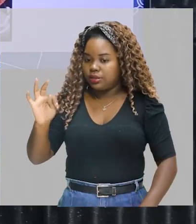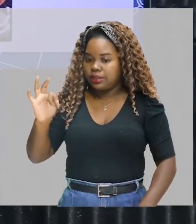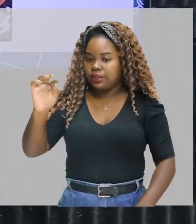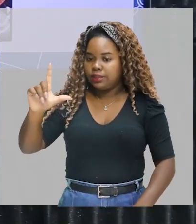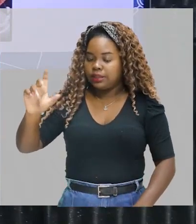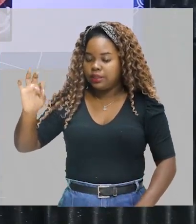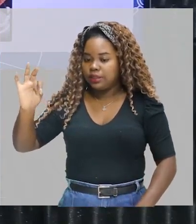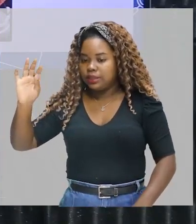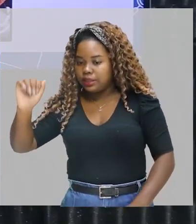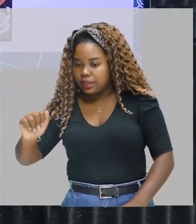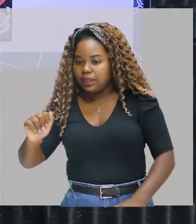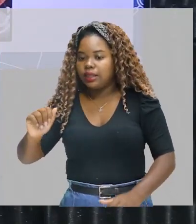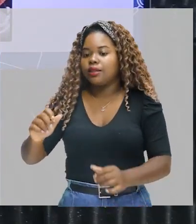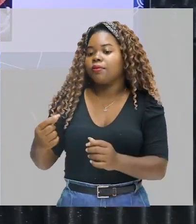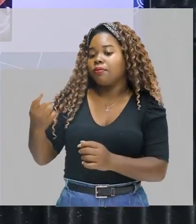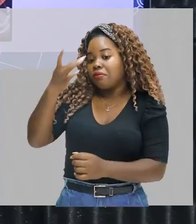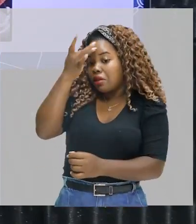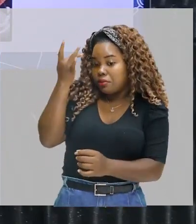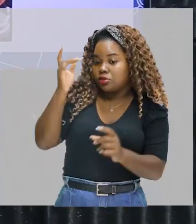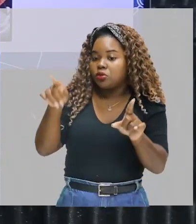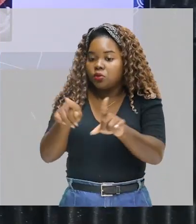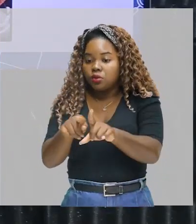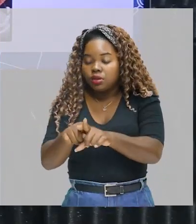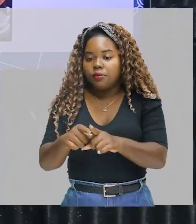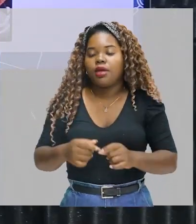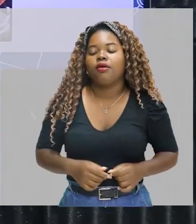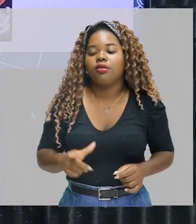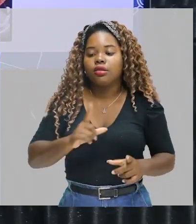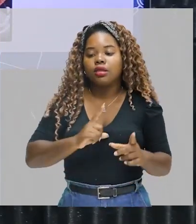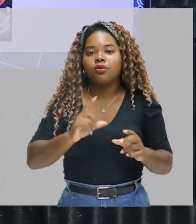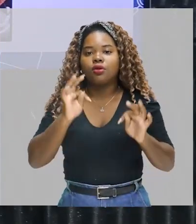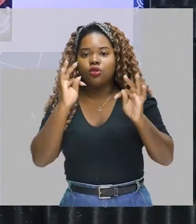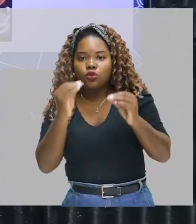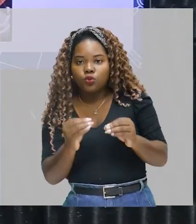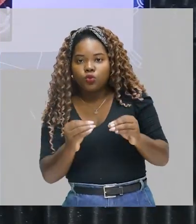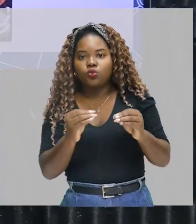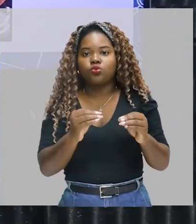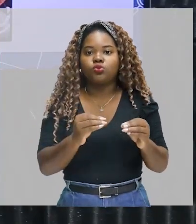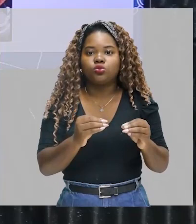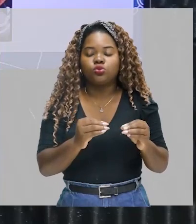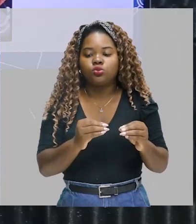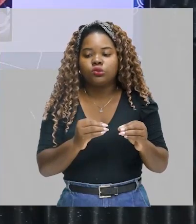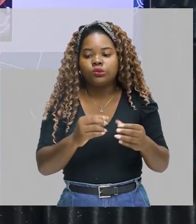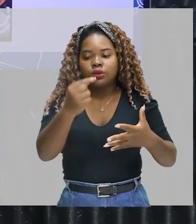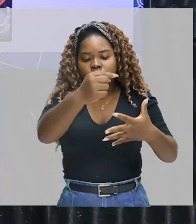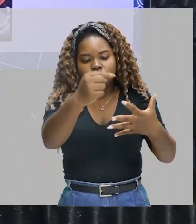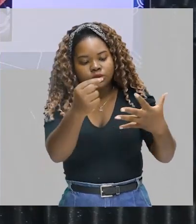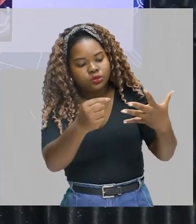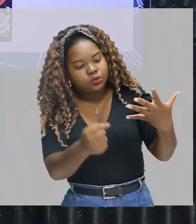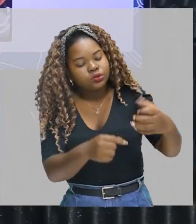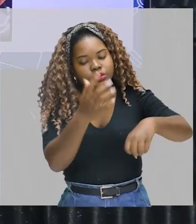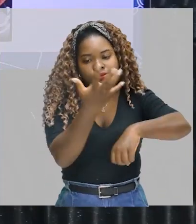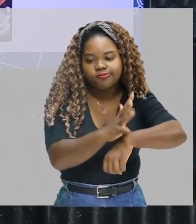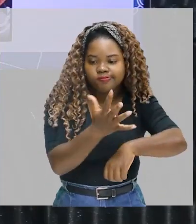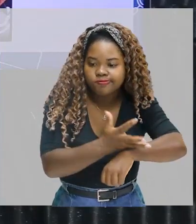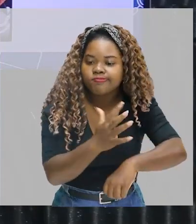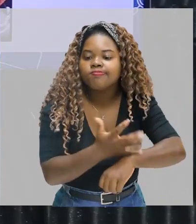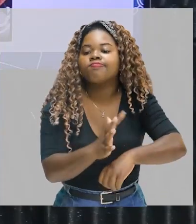atleta, para indivíduo, tá? Eles incluem todos os aspectos e tarefas do